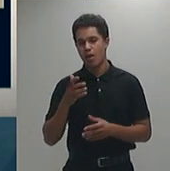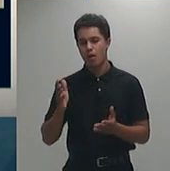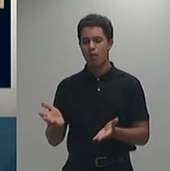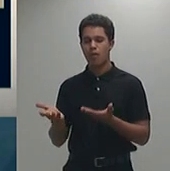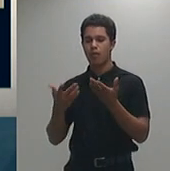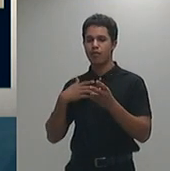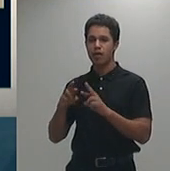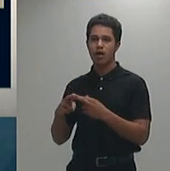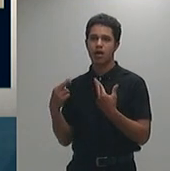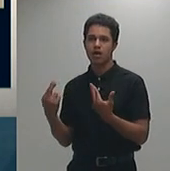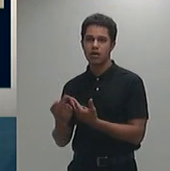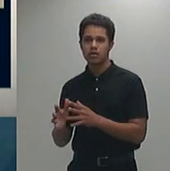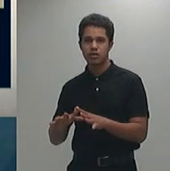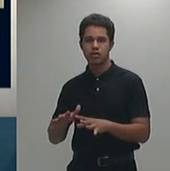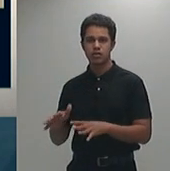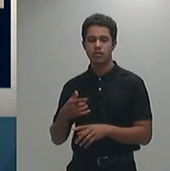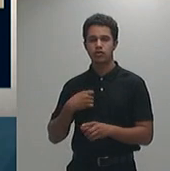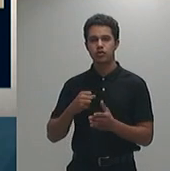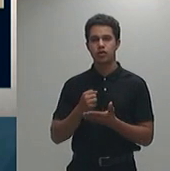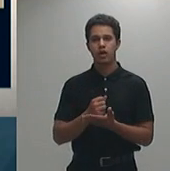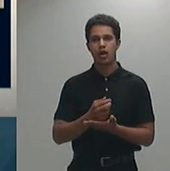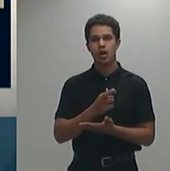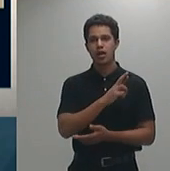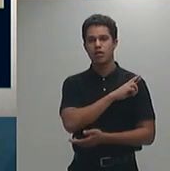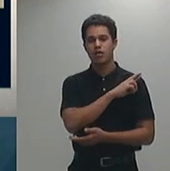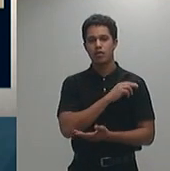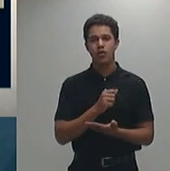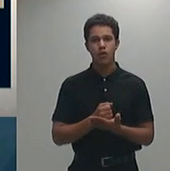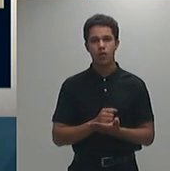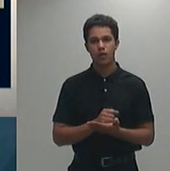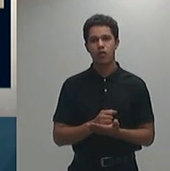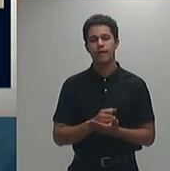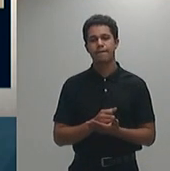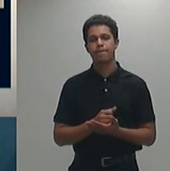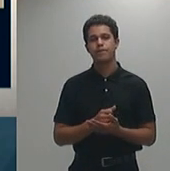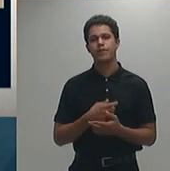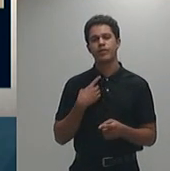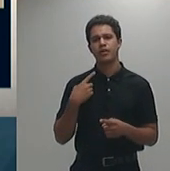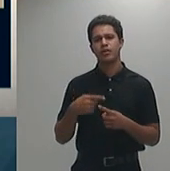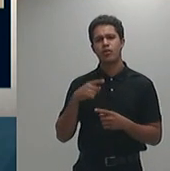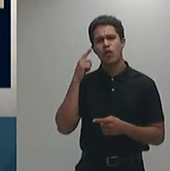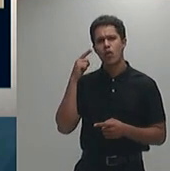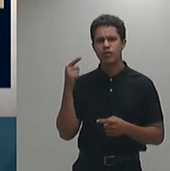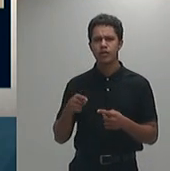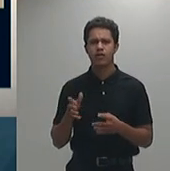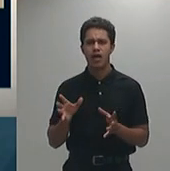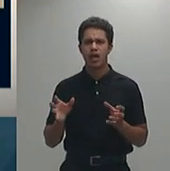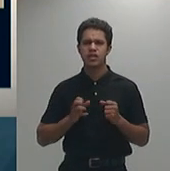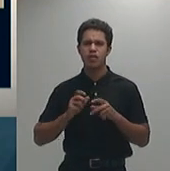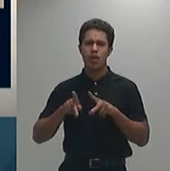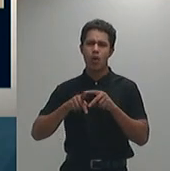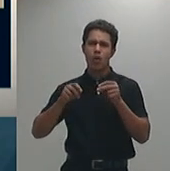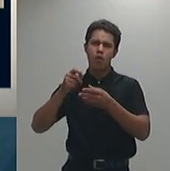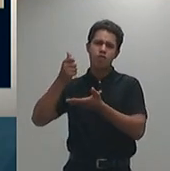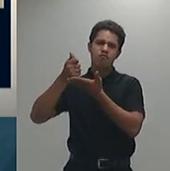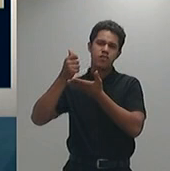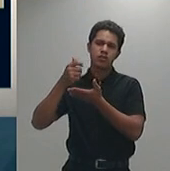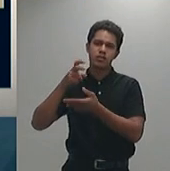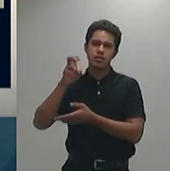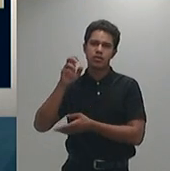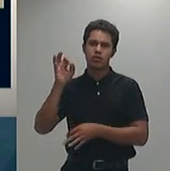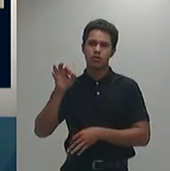responsabilidade de controladores Possivelmente obter objetivando receber o prémio de 5 porcento calculado sobre o valor da indenização